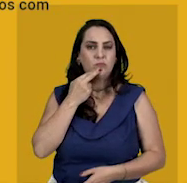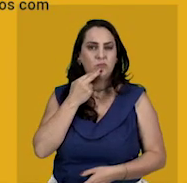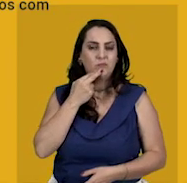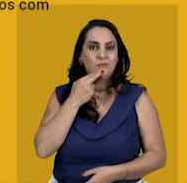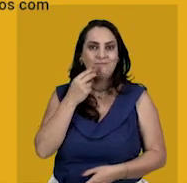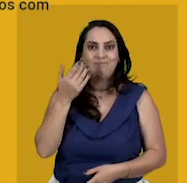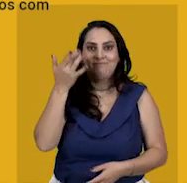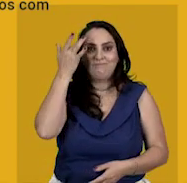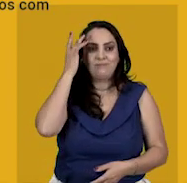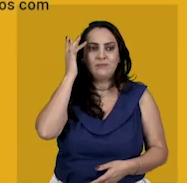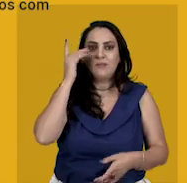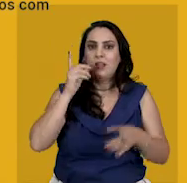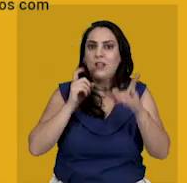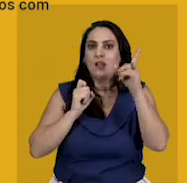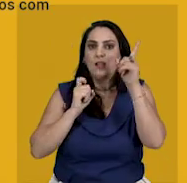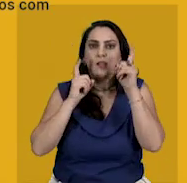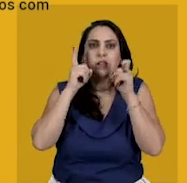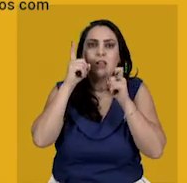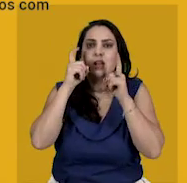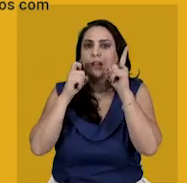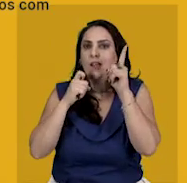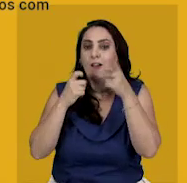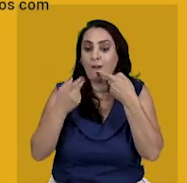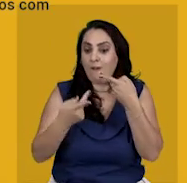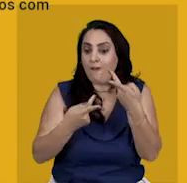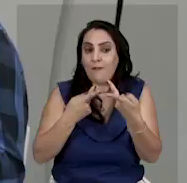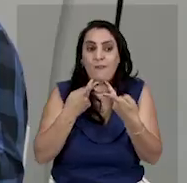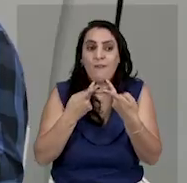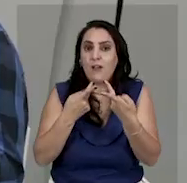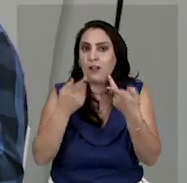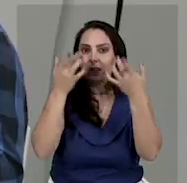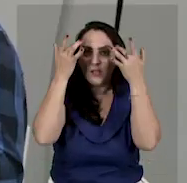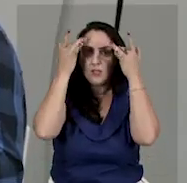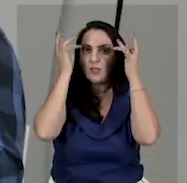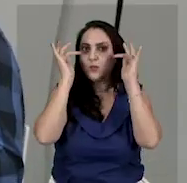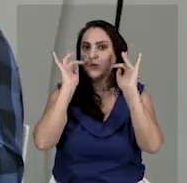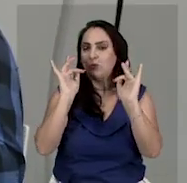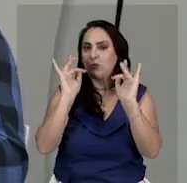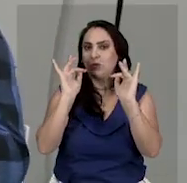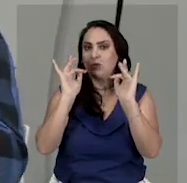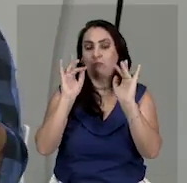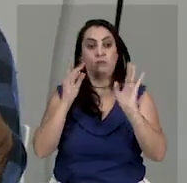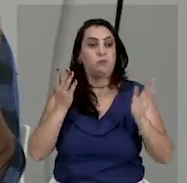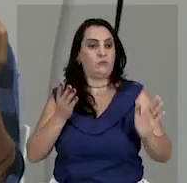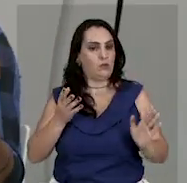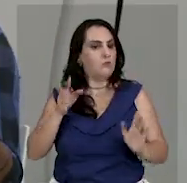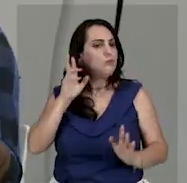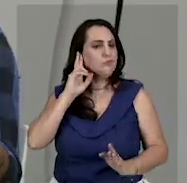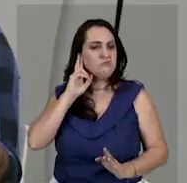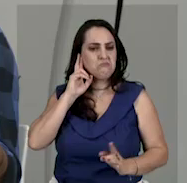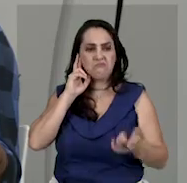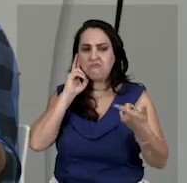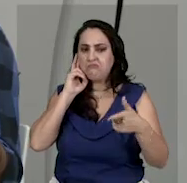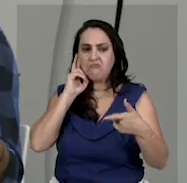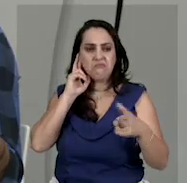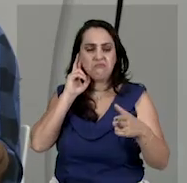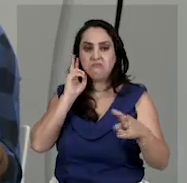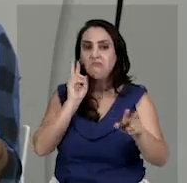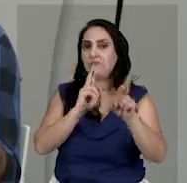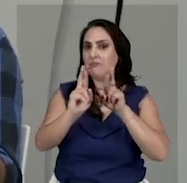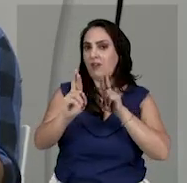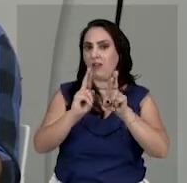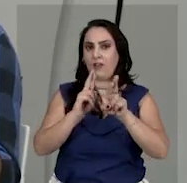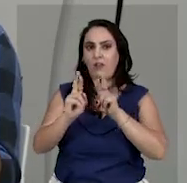se expressavam, não falavam, embora a surdez não tenha nada relacionado com o